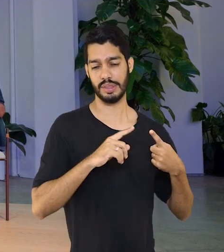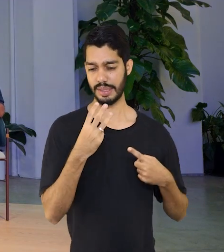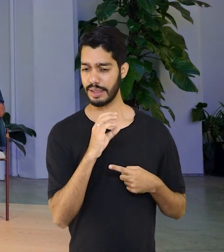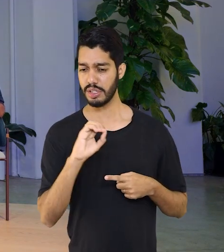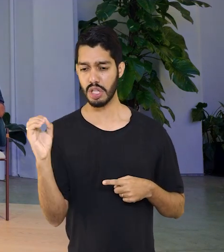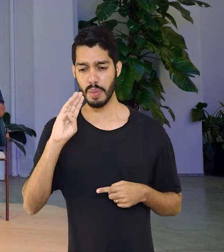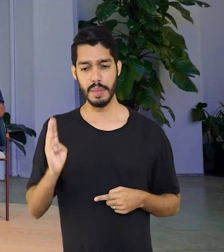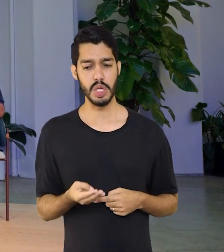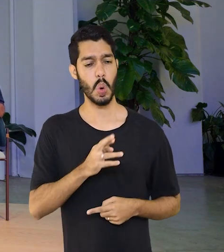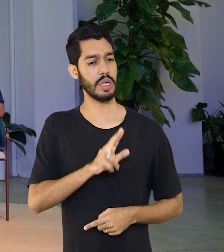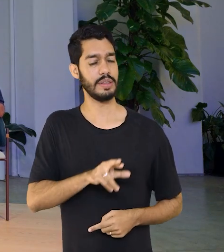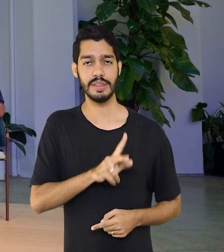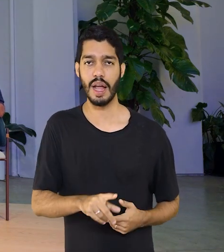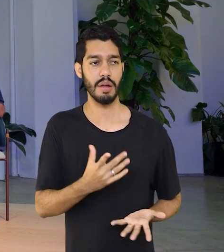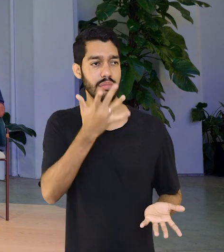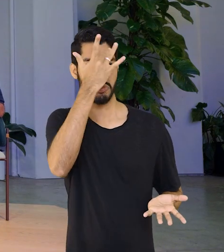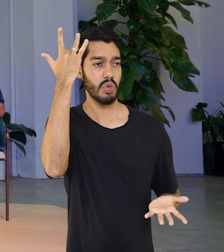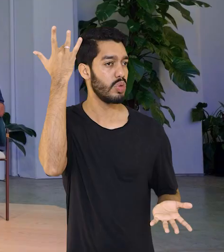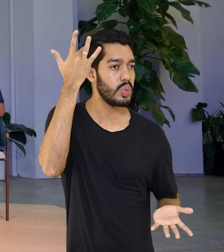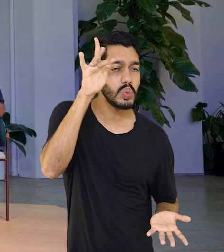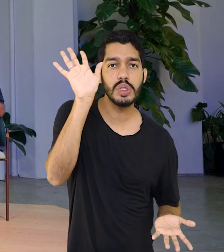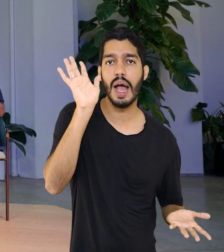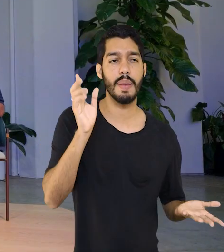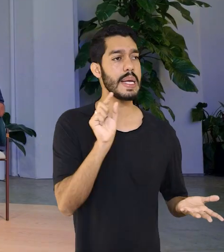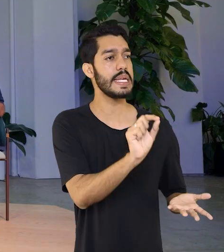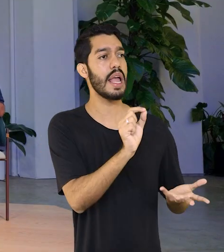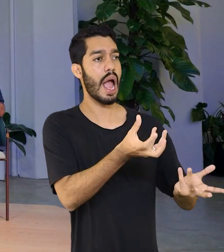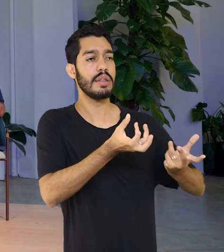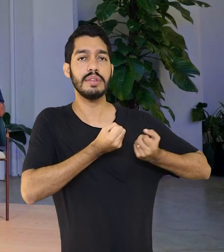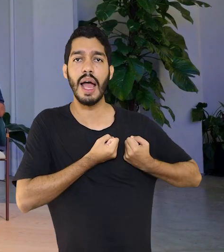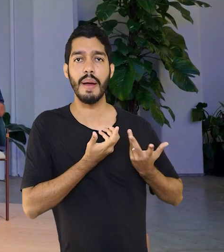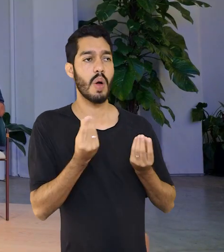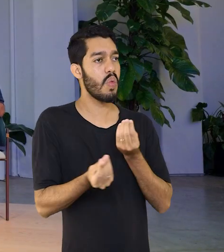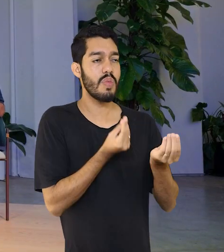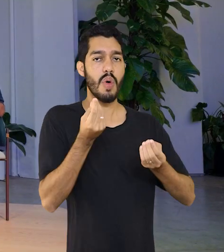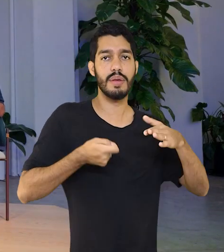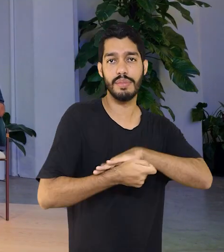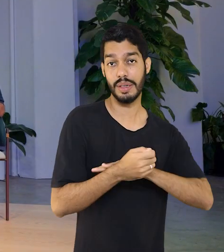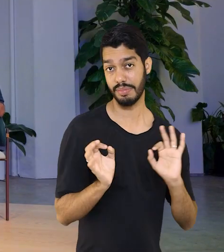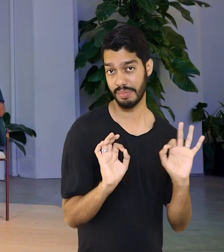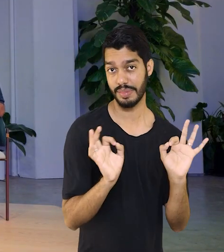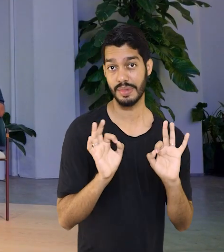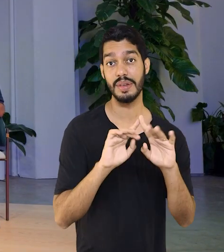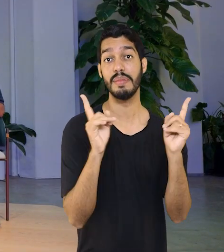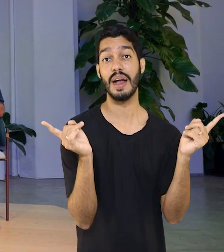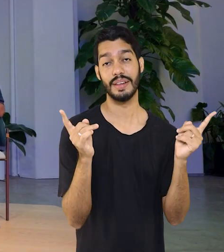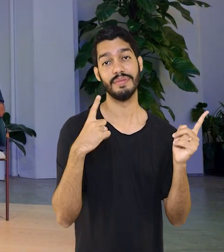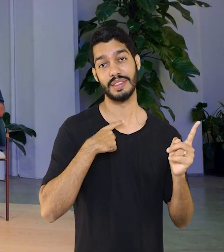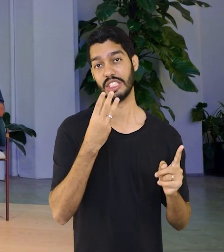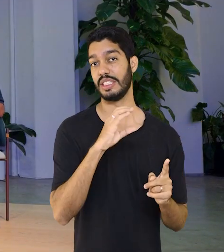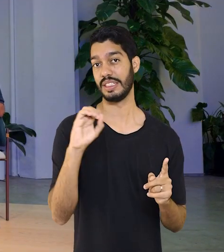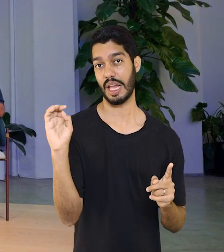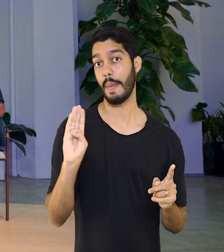para o financiamento climático, isso já está resolvido. Ninguém sabe de onde é que vem um único dólar, quem recebe, como aplica, nada. Mas